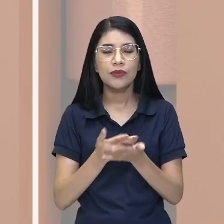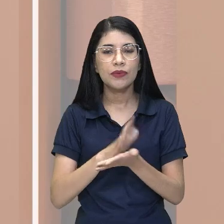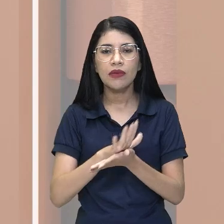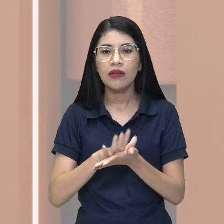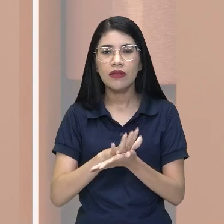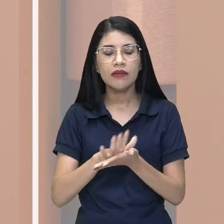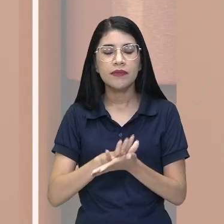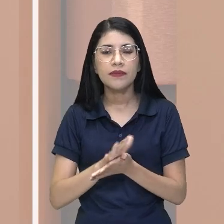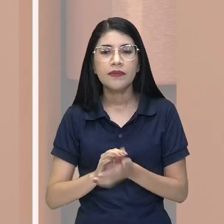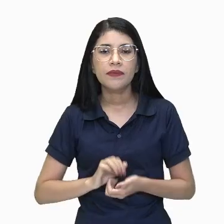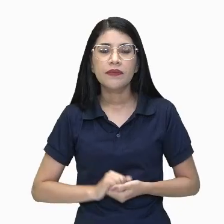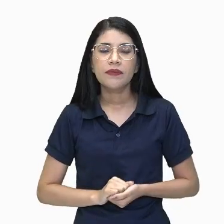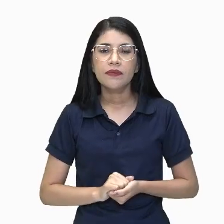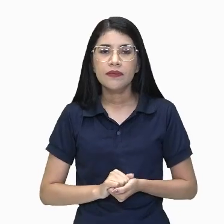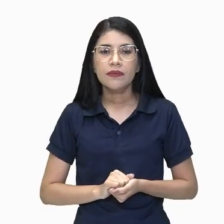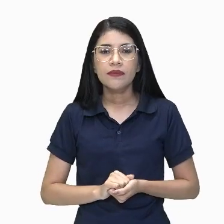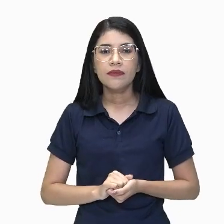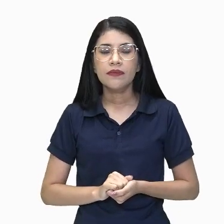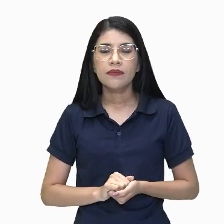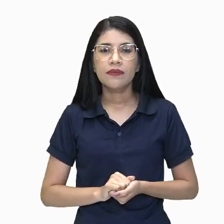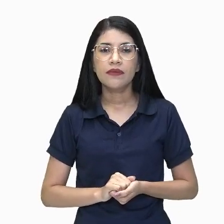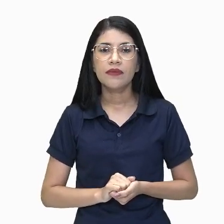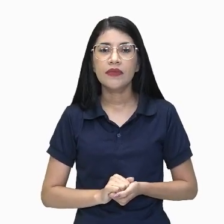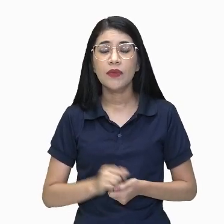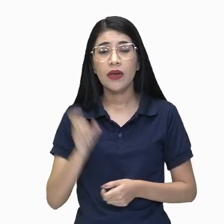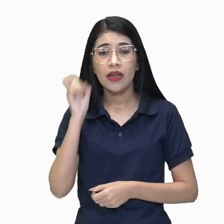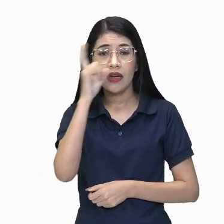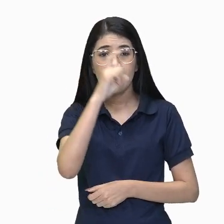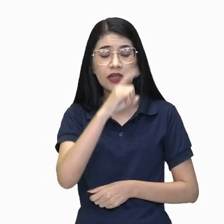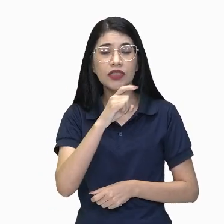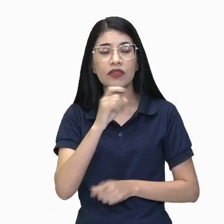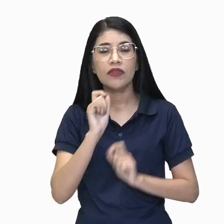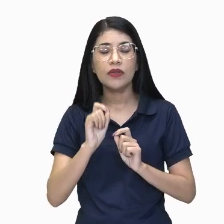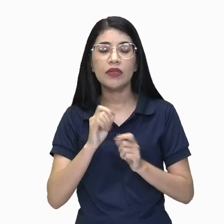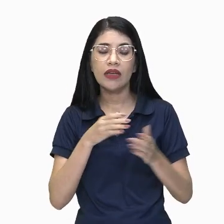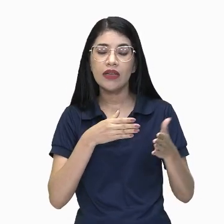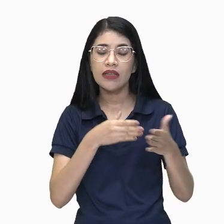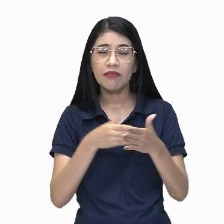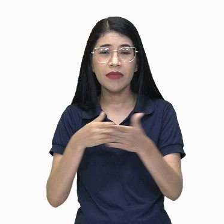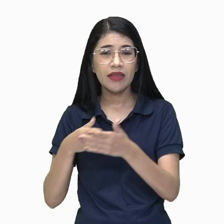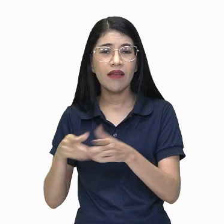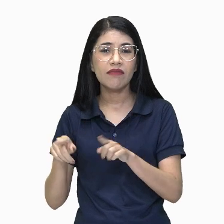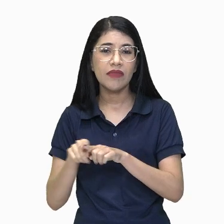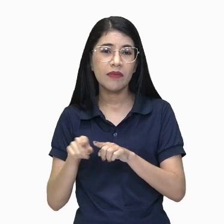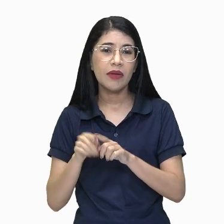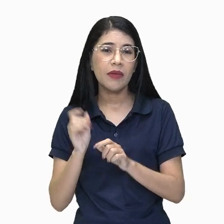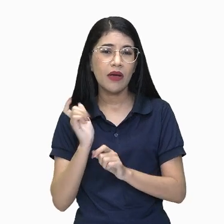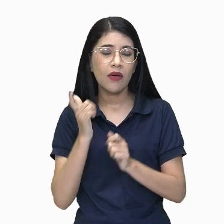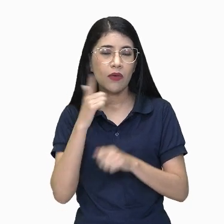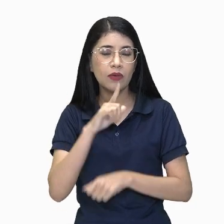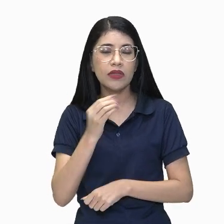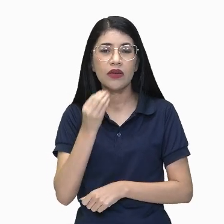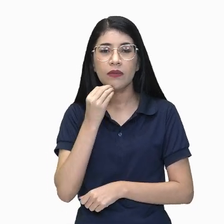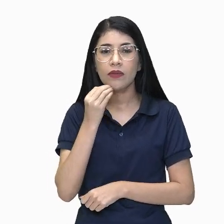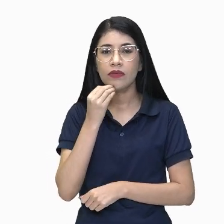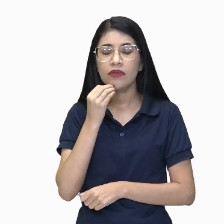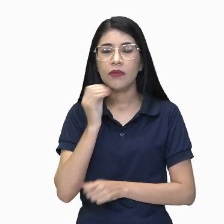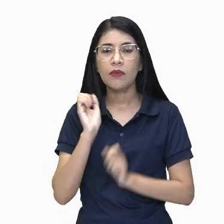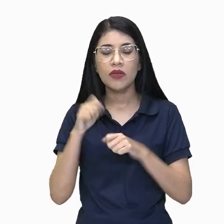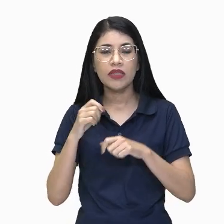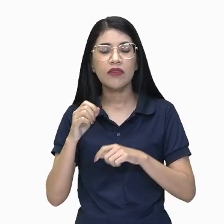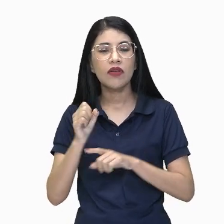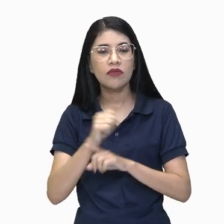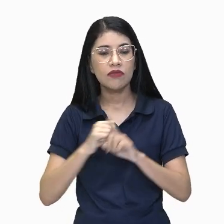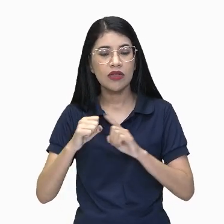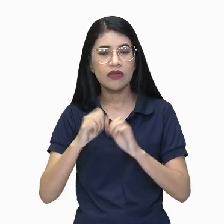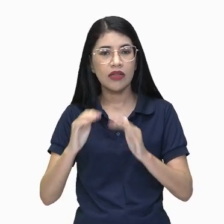acesso à educação. E isso dificultava, aí limitava as oportunidades e a ascensão social. O que é a ascensão social? É você subir